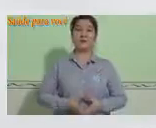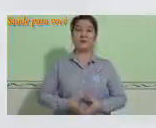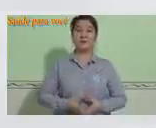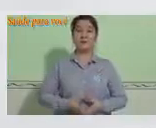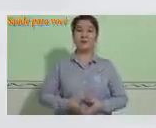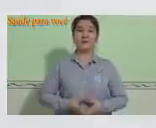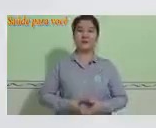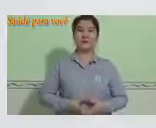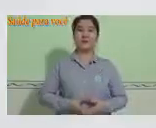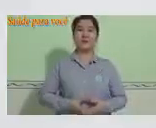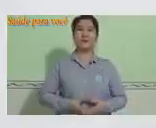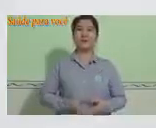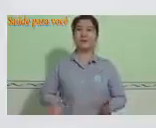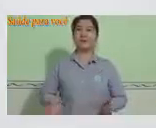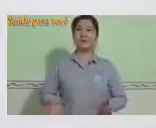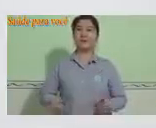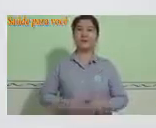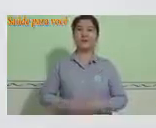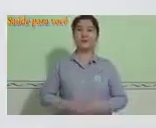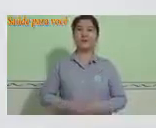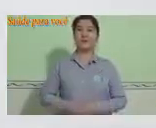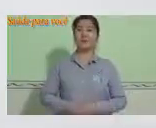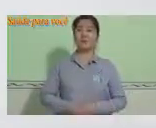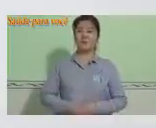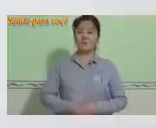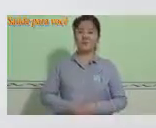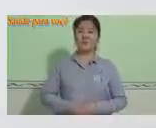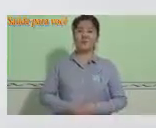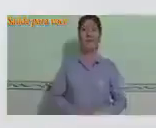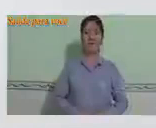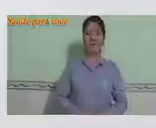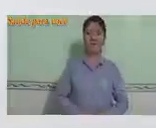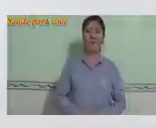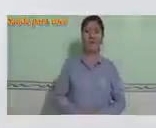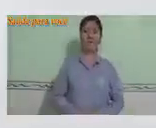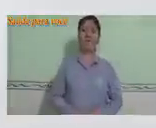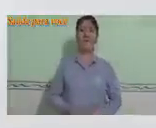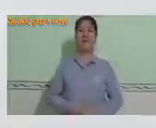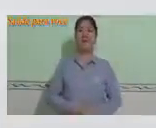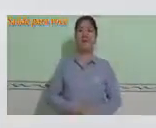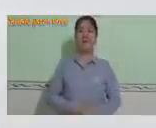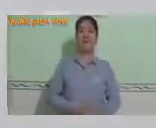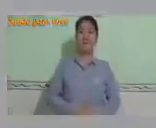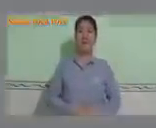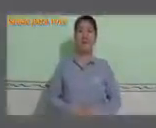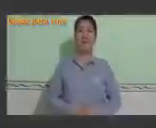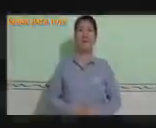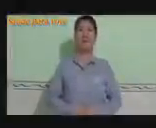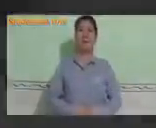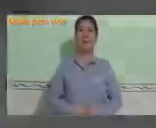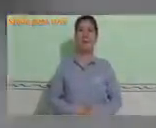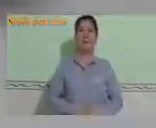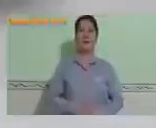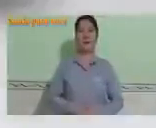CRIARUMARROTINAPARDORMIR para o bebê adormecer rápido e conseguir dormir por mais tempo, é fundamental que aprenda a distinguir a noite do